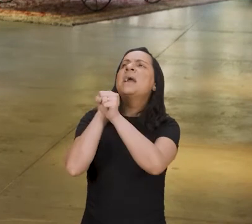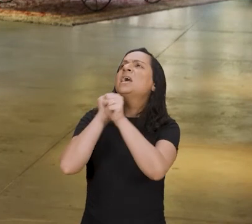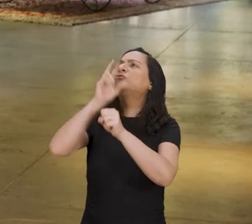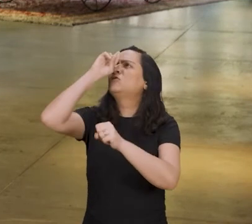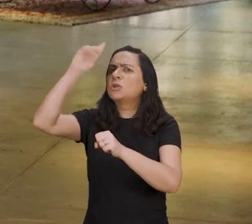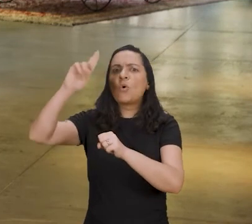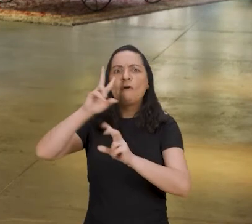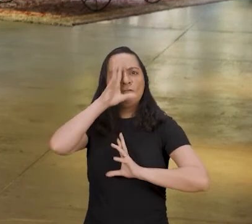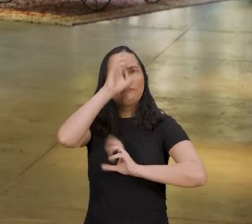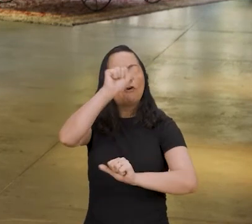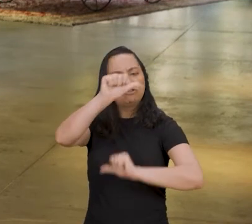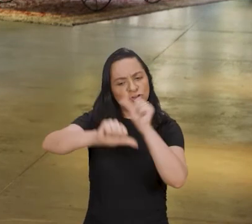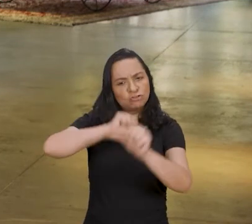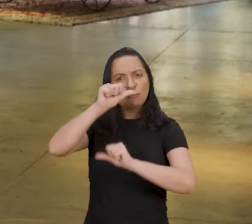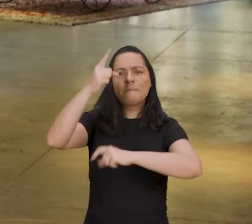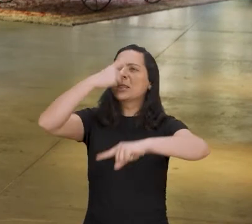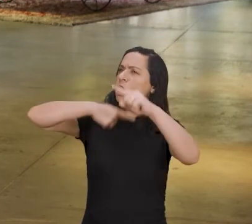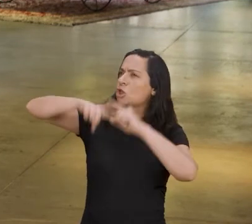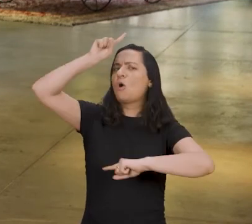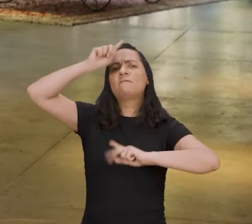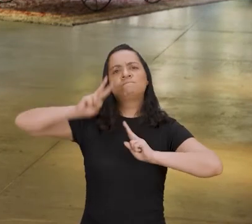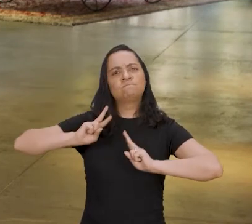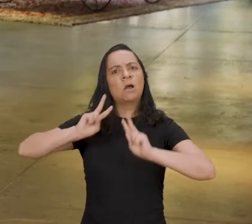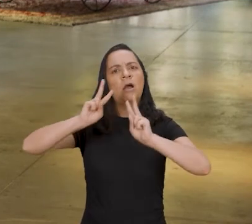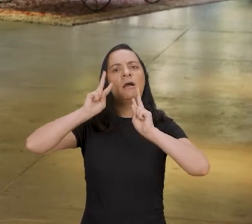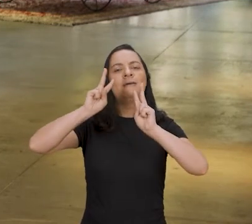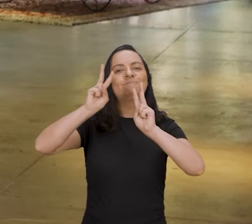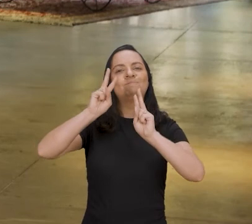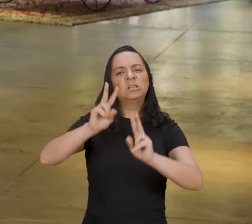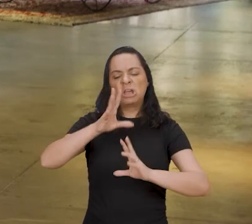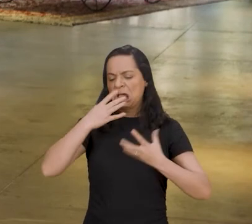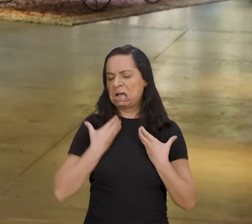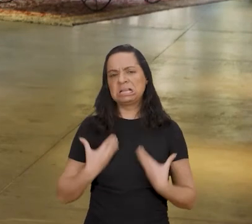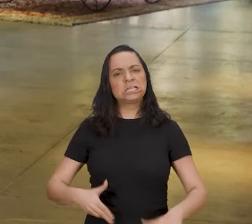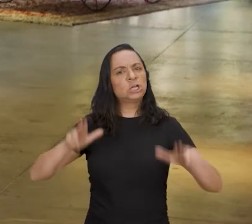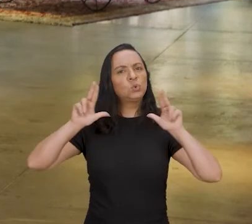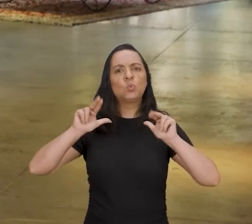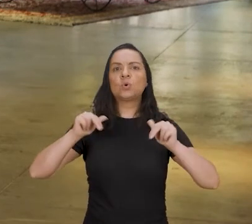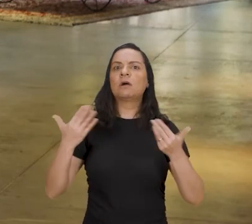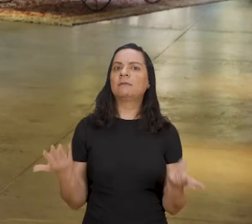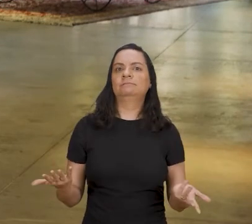forças. Voam bem alto como águias. Correm e não ficam exaustos.